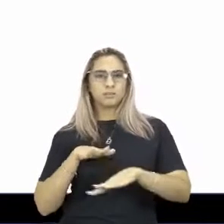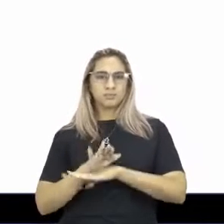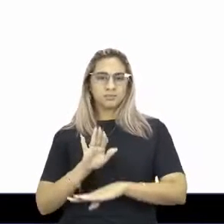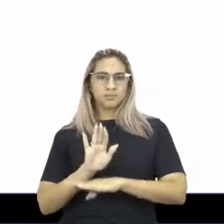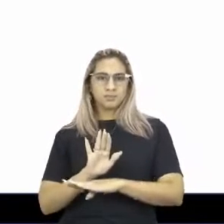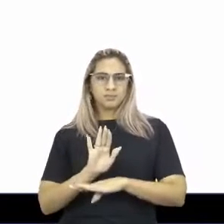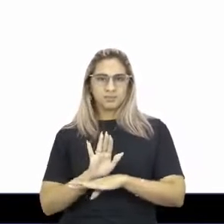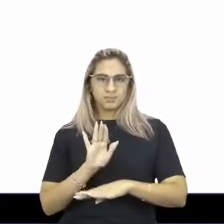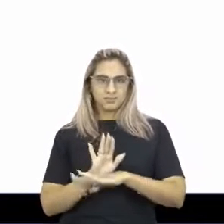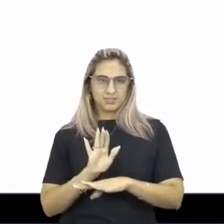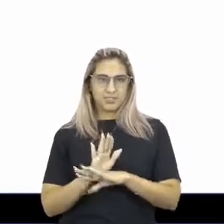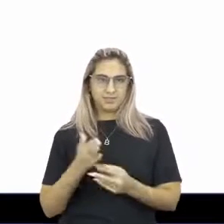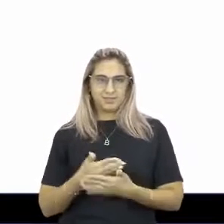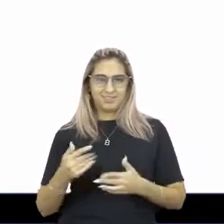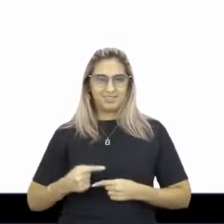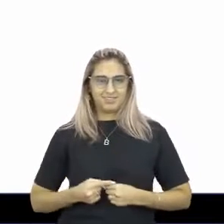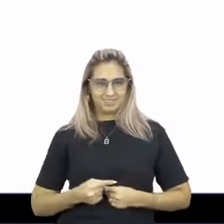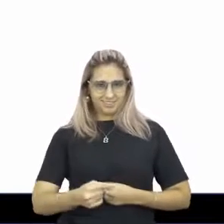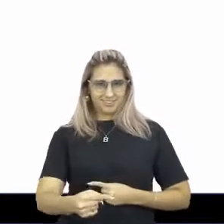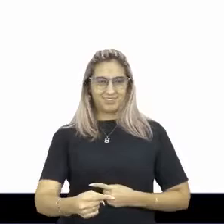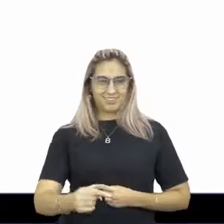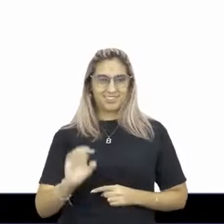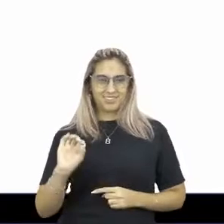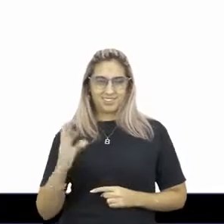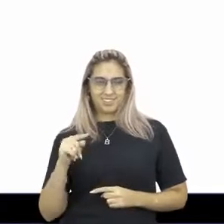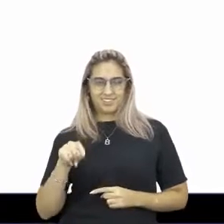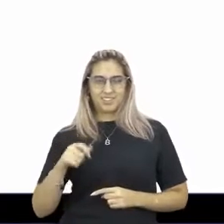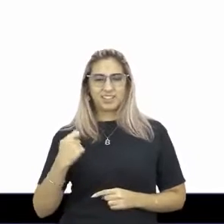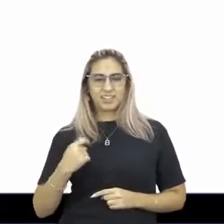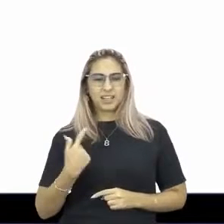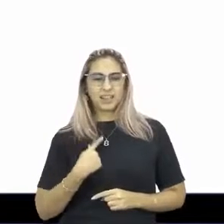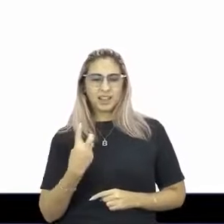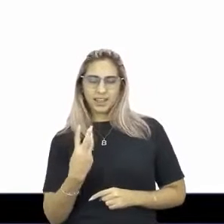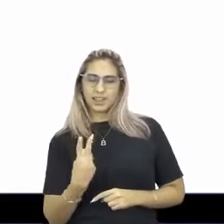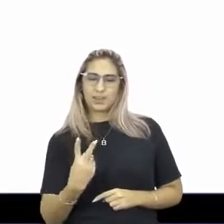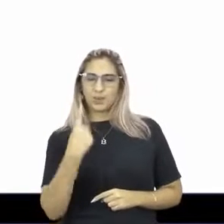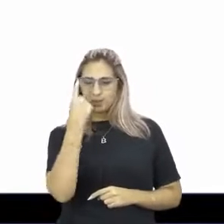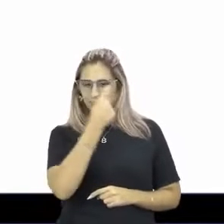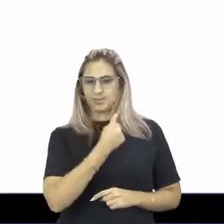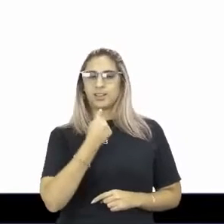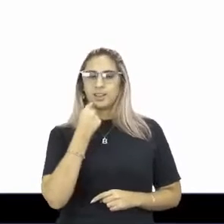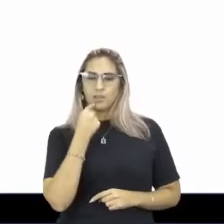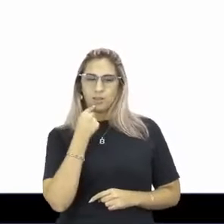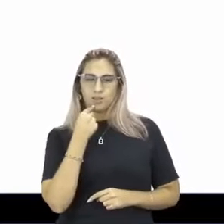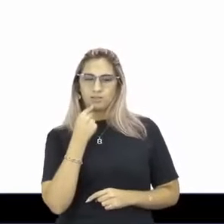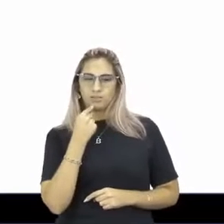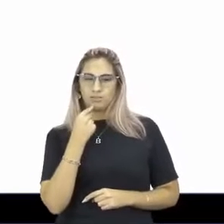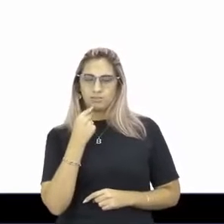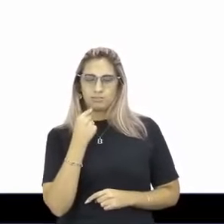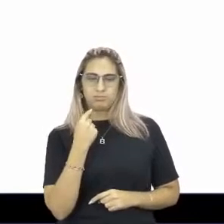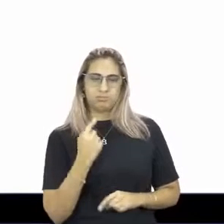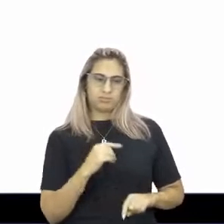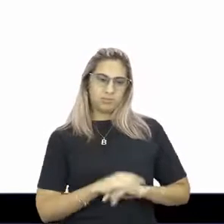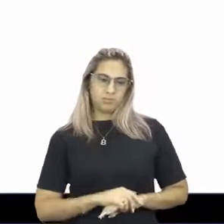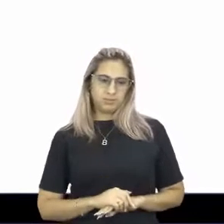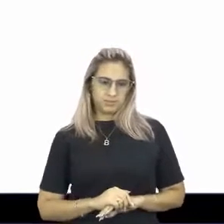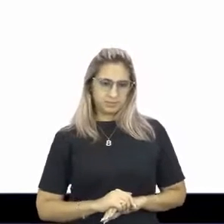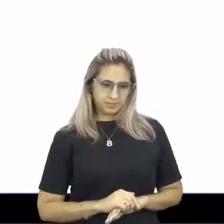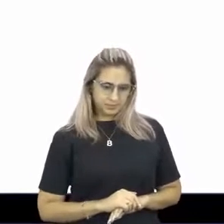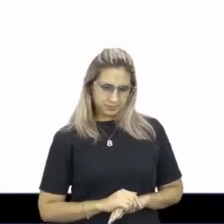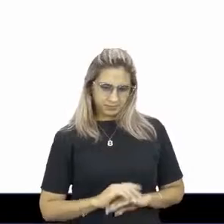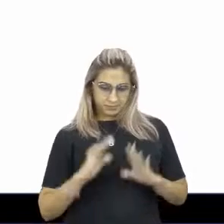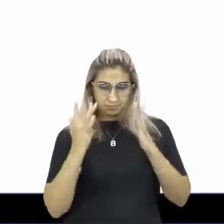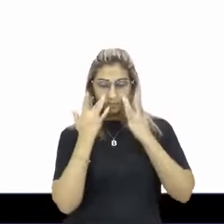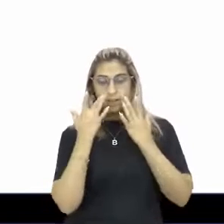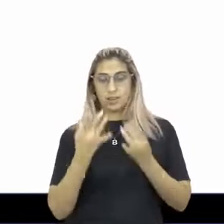20 aulas semanais, ele seleciona aqui. Se ele quer 32 aulas semanais, ele seleciona aqui também. Ponto de